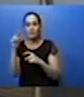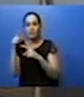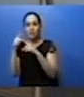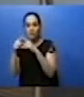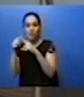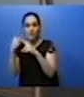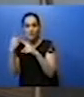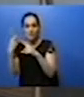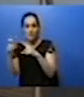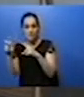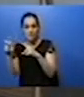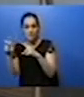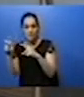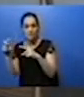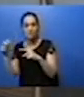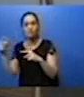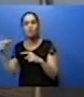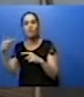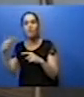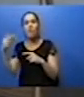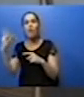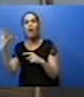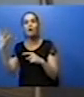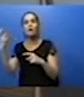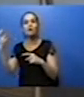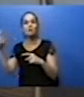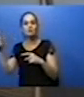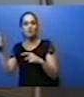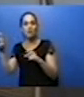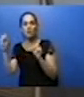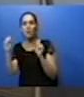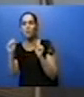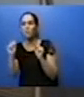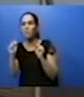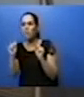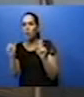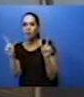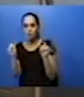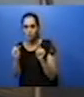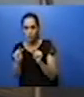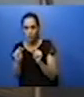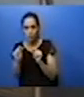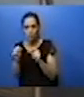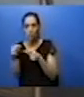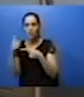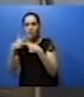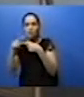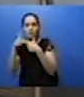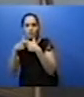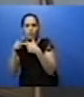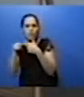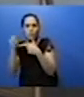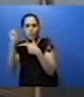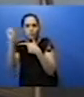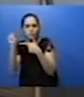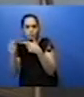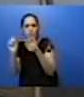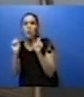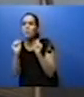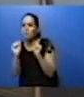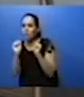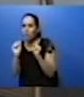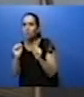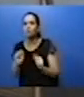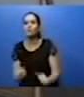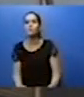simplificar pode seguir carro aqui nos casos no caso 10:45 são múltiplos de